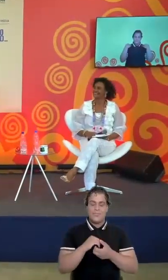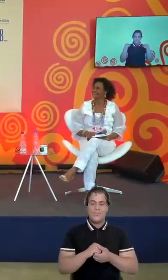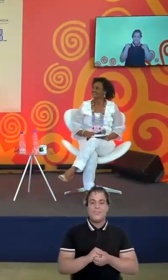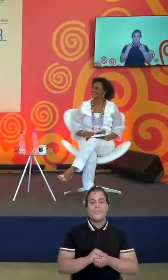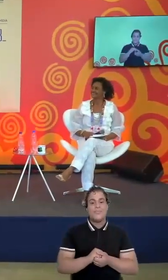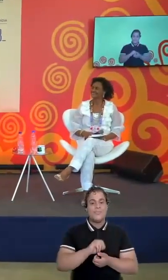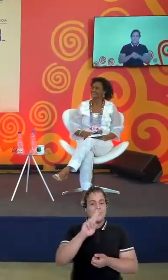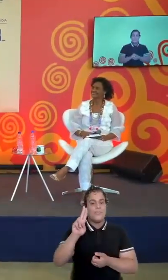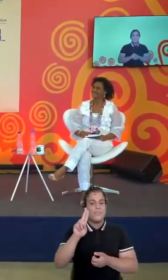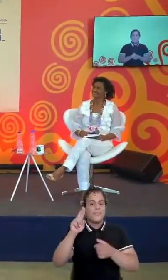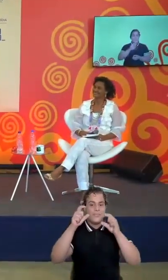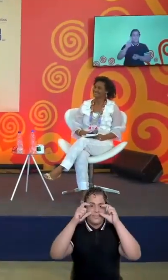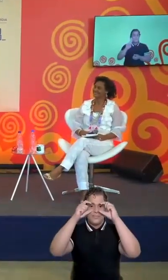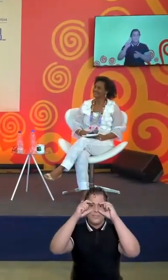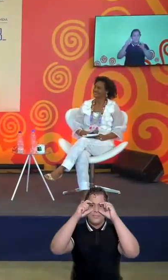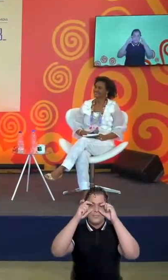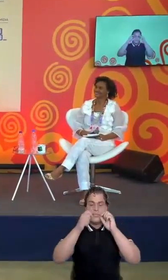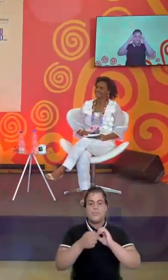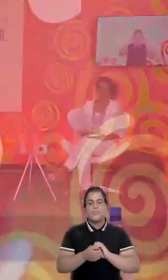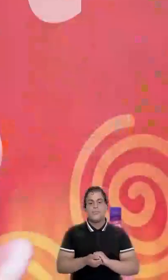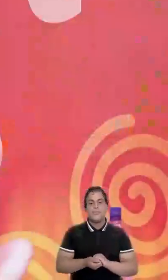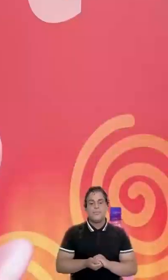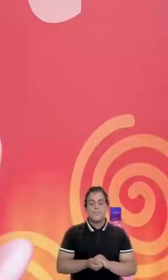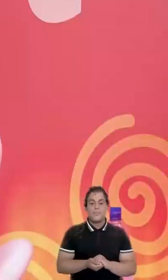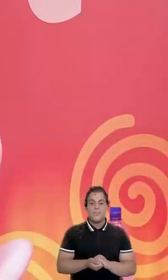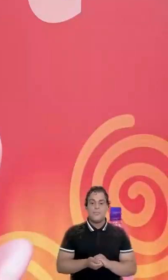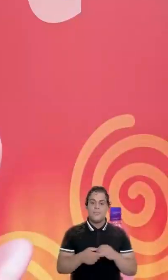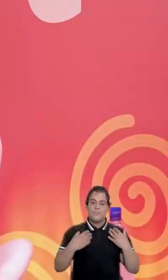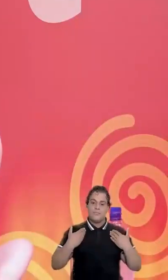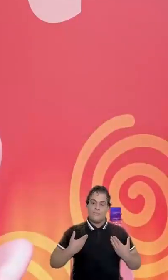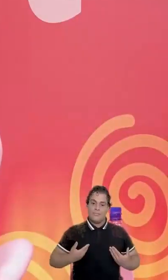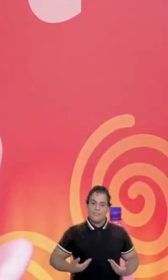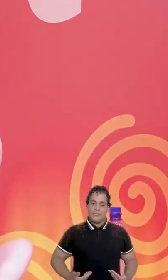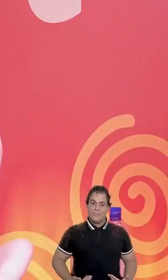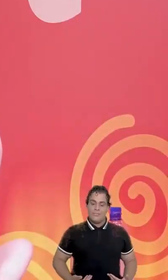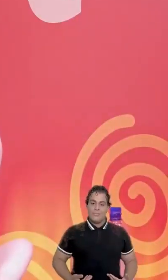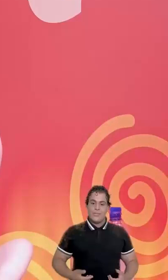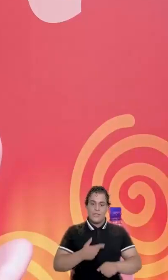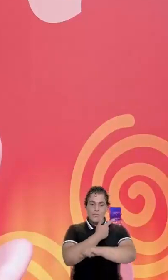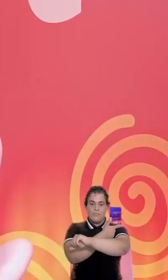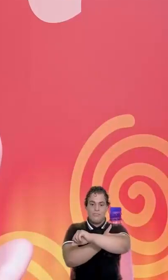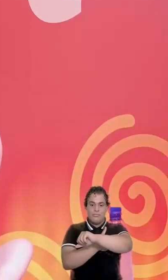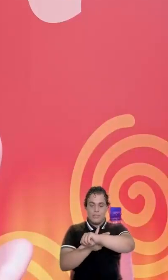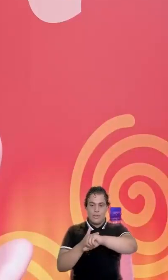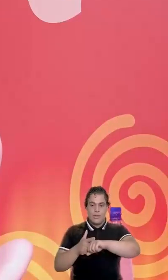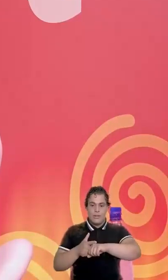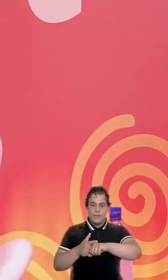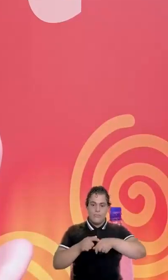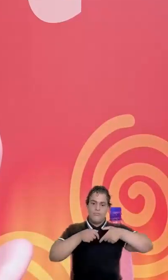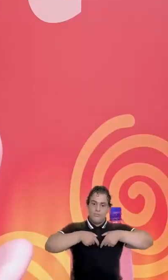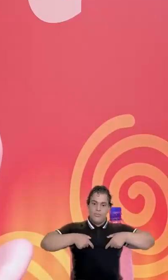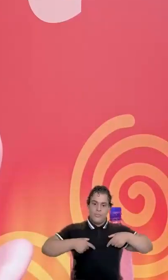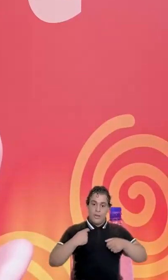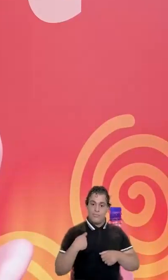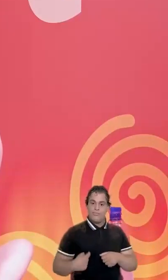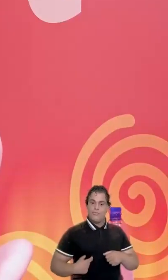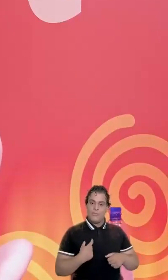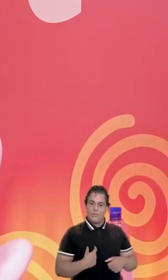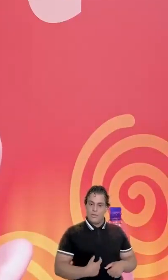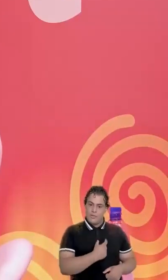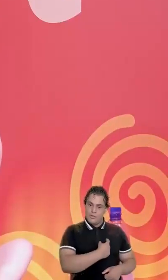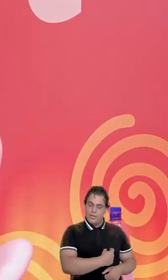lê-se: Ministério da Cultura e CBMM apresentam 13º Fliaraxá. Centralizado está um quadro branco